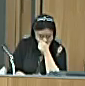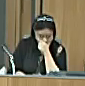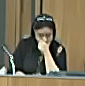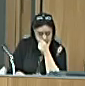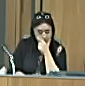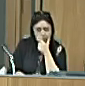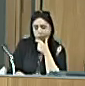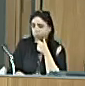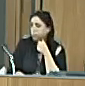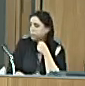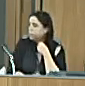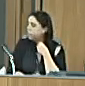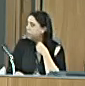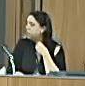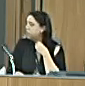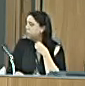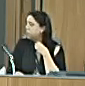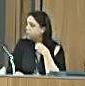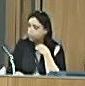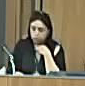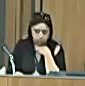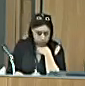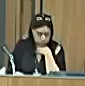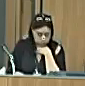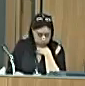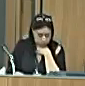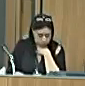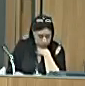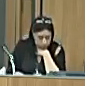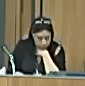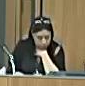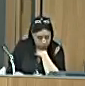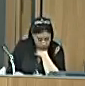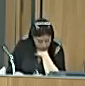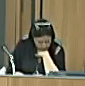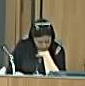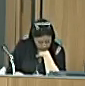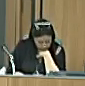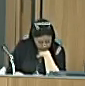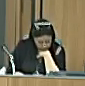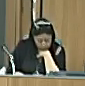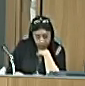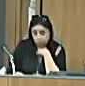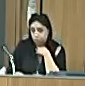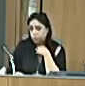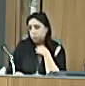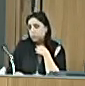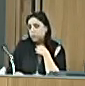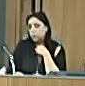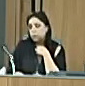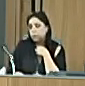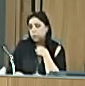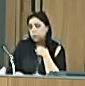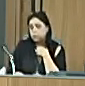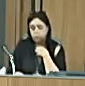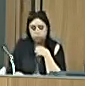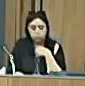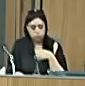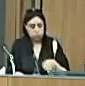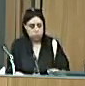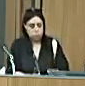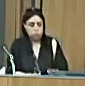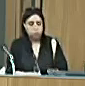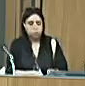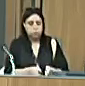governo que se pautou se faz presente pretende é resolver as questões